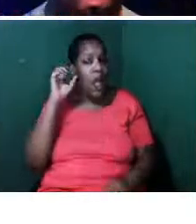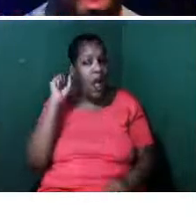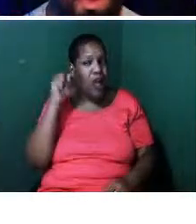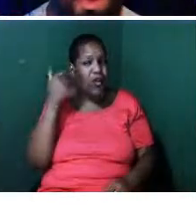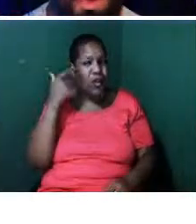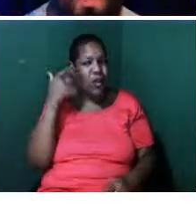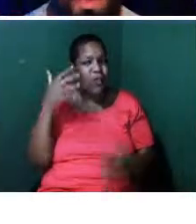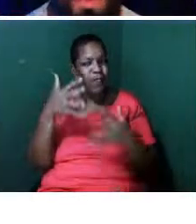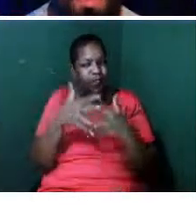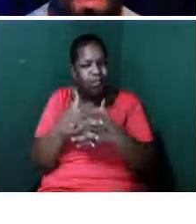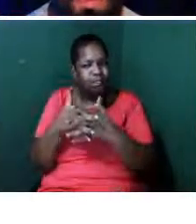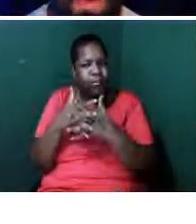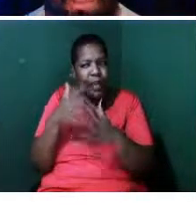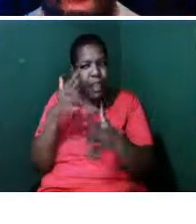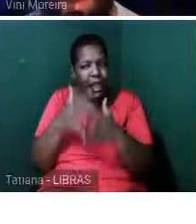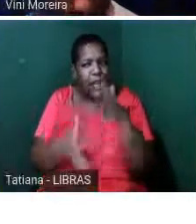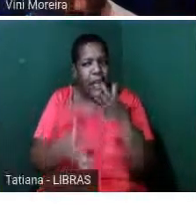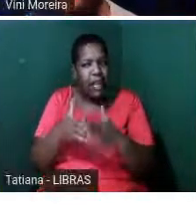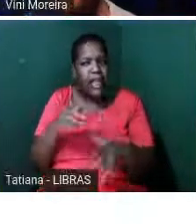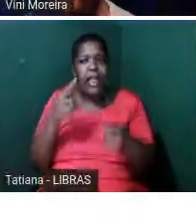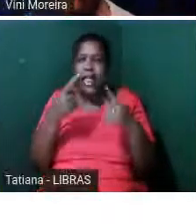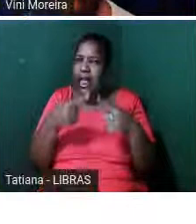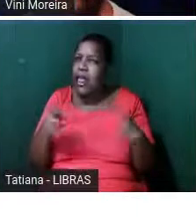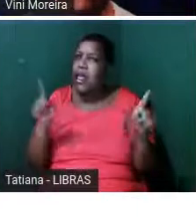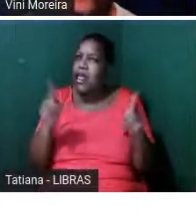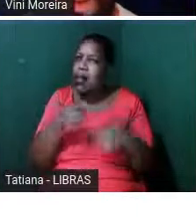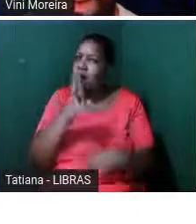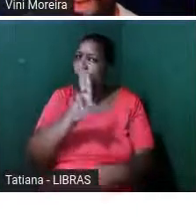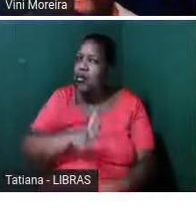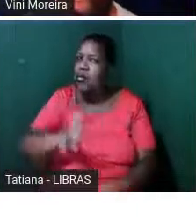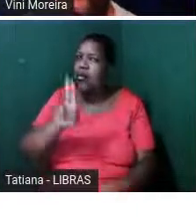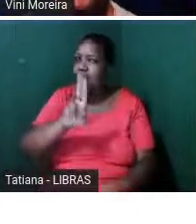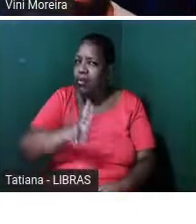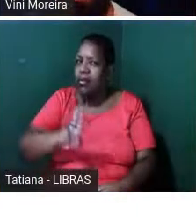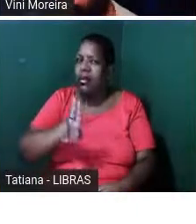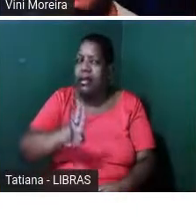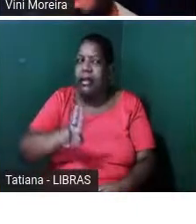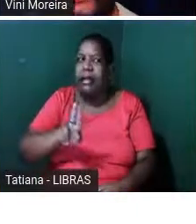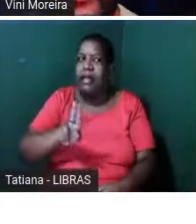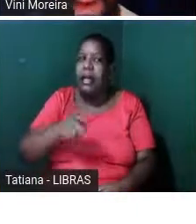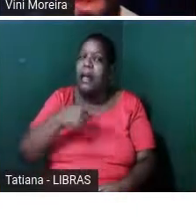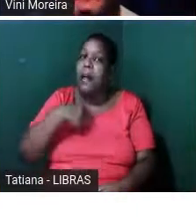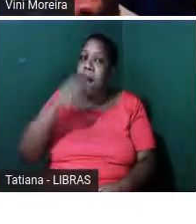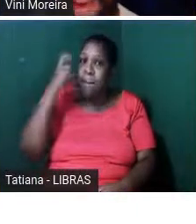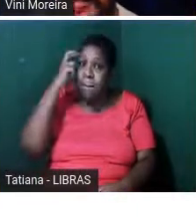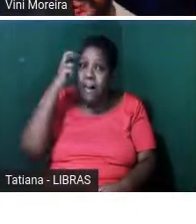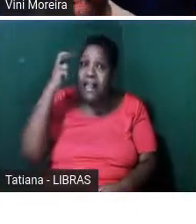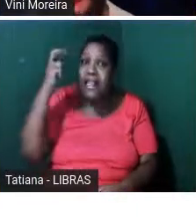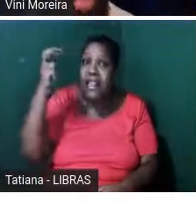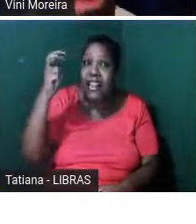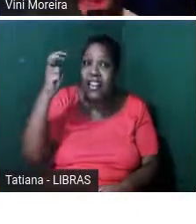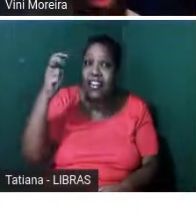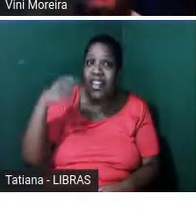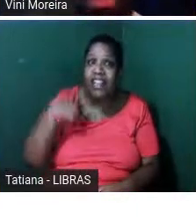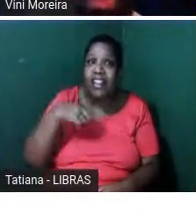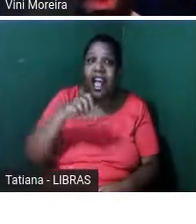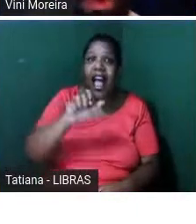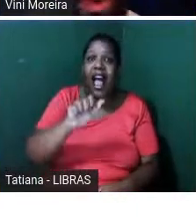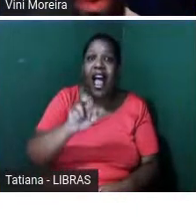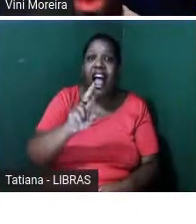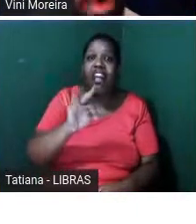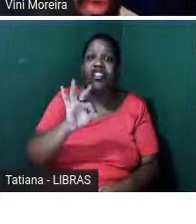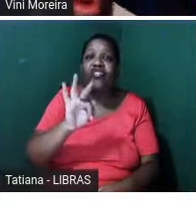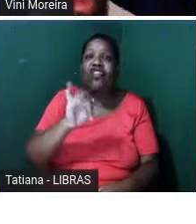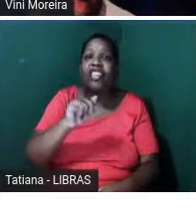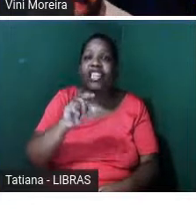complicada Porque dependendo da música que você usar em por Inteligência Artificial às vezes ela pode cair porque ela parece com